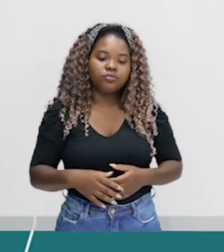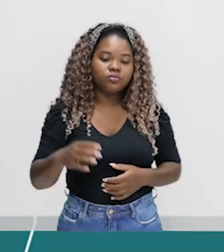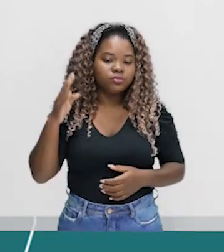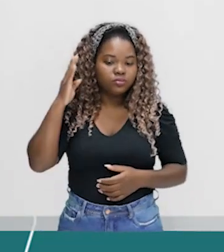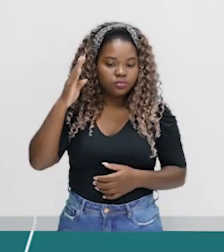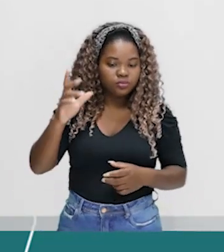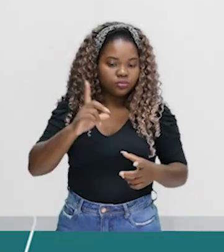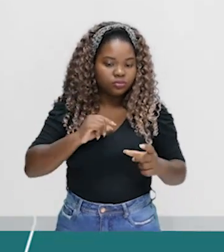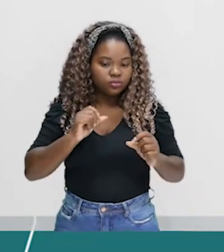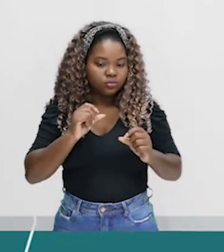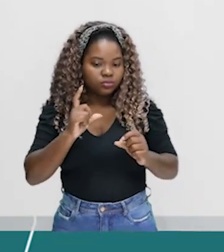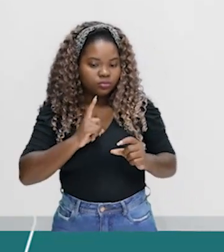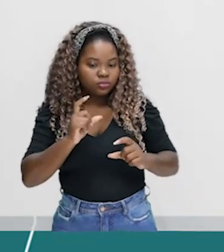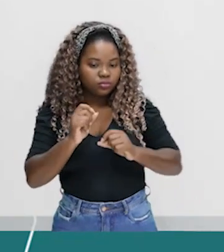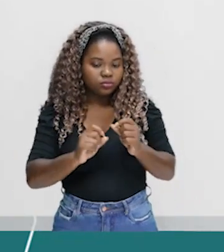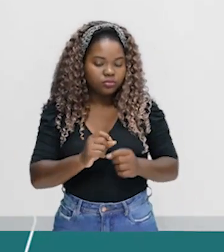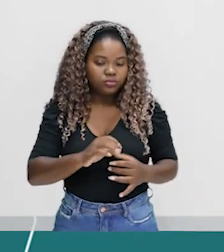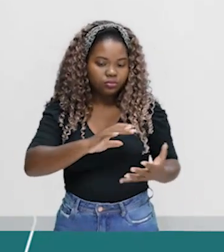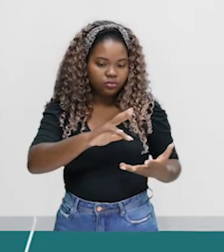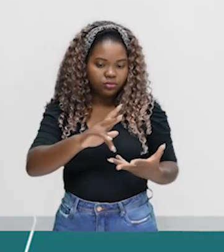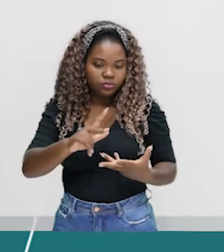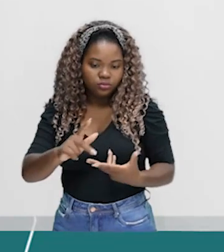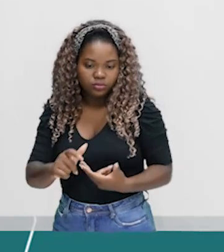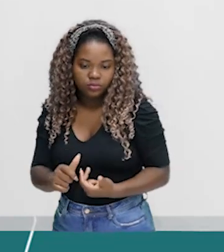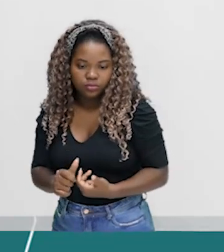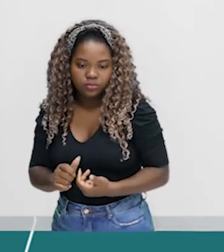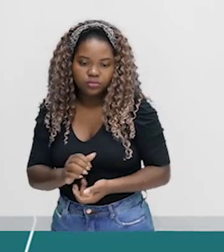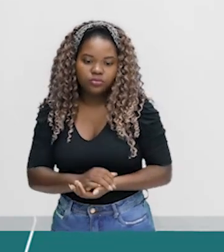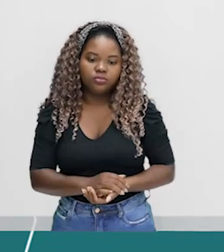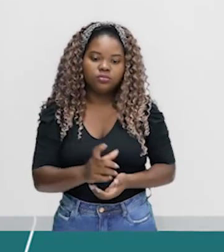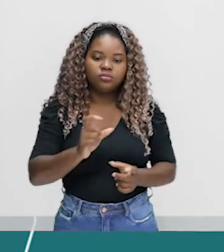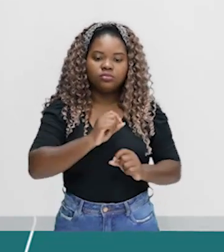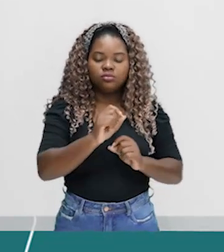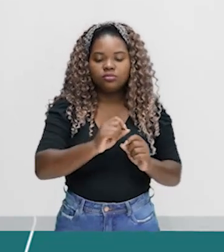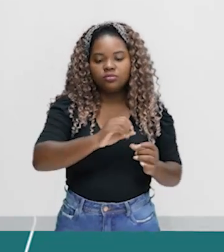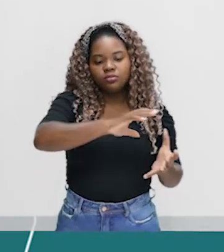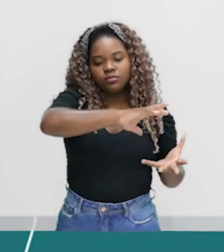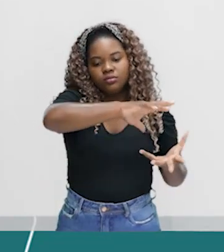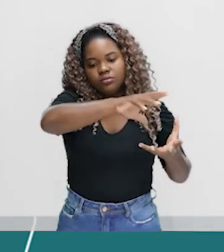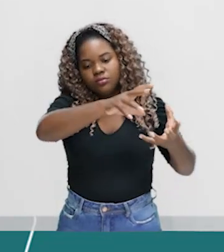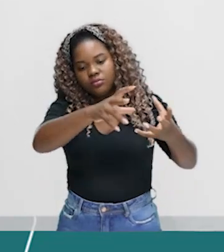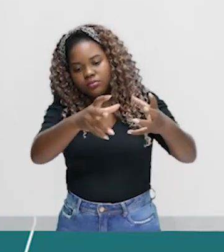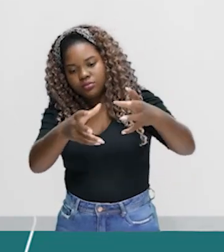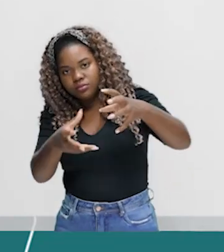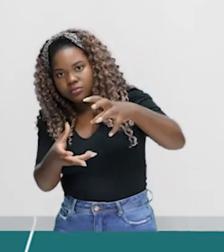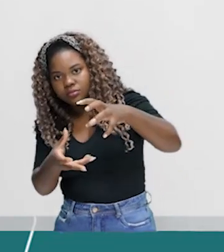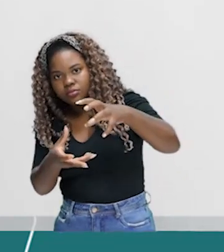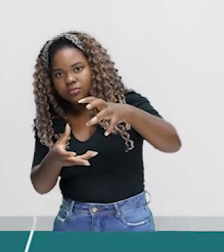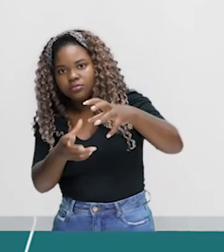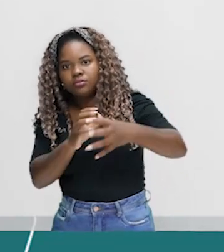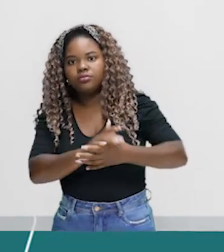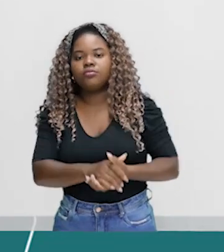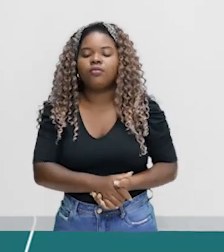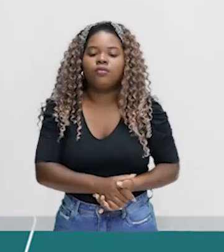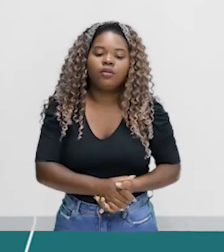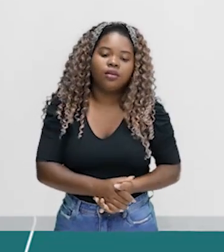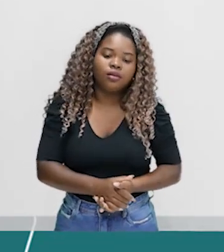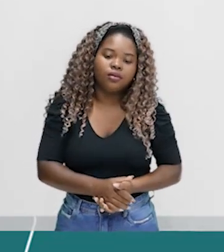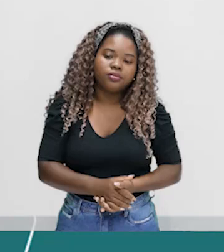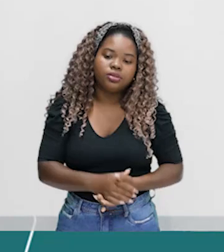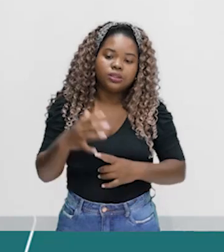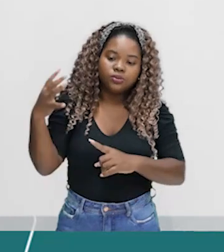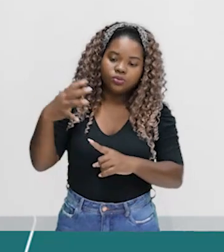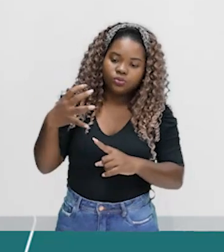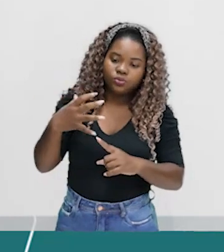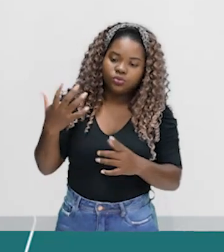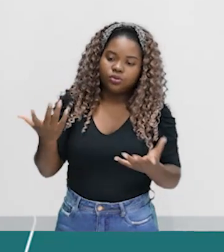nosso planeta ele tem uma certa curvatura. E isso vai influenciar o nosso clima,